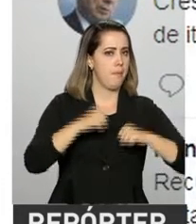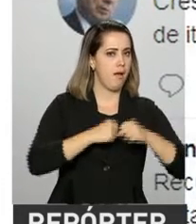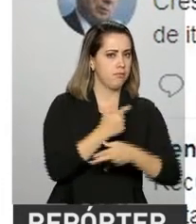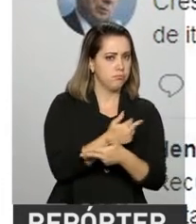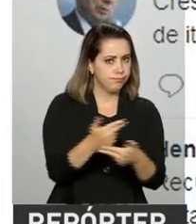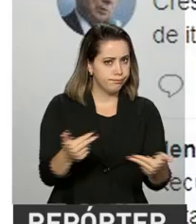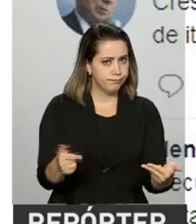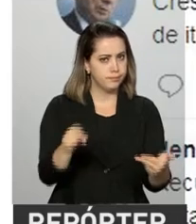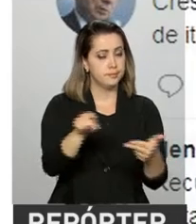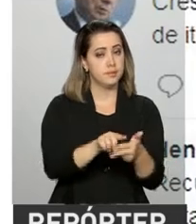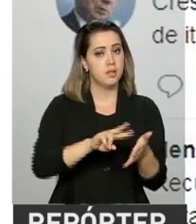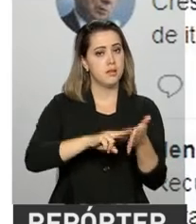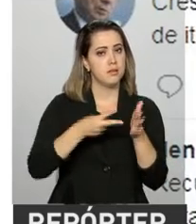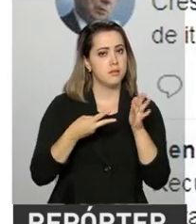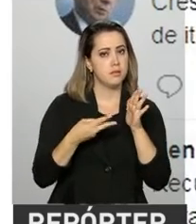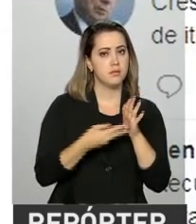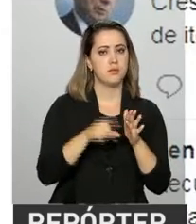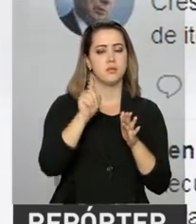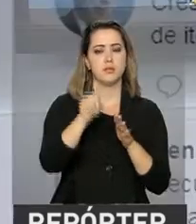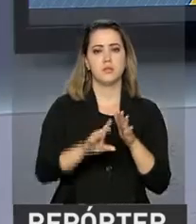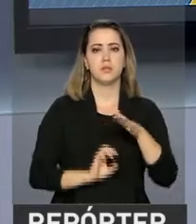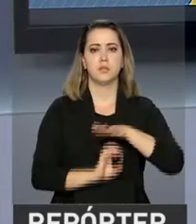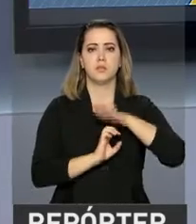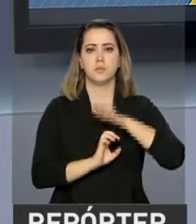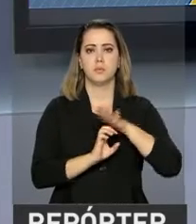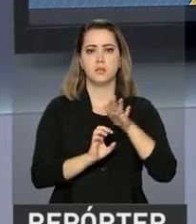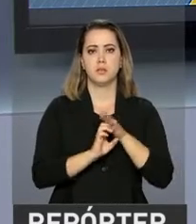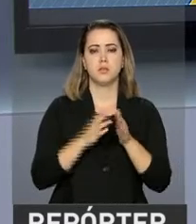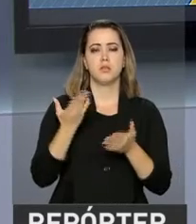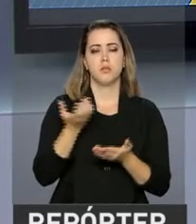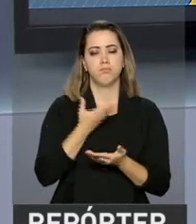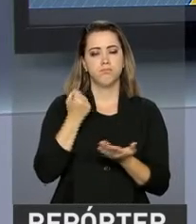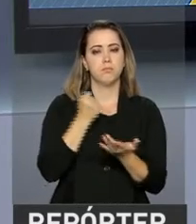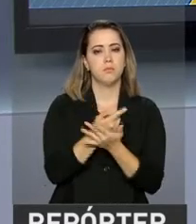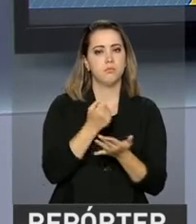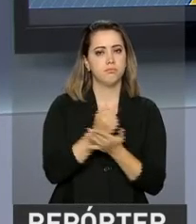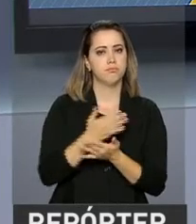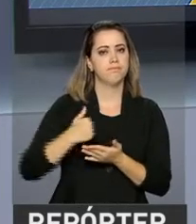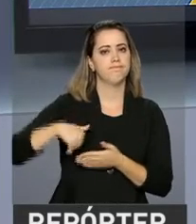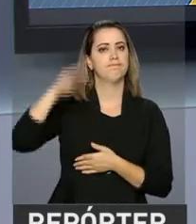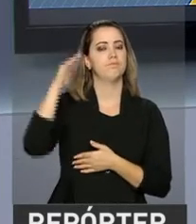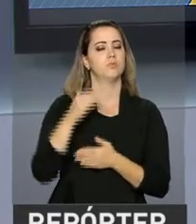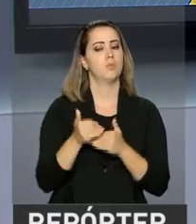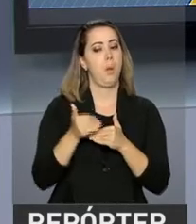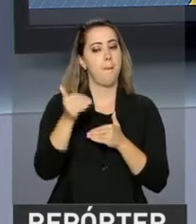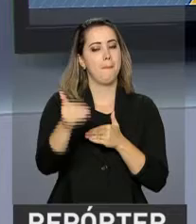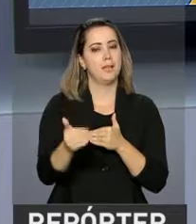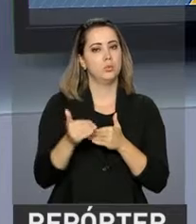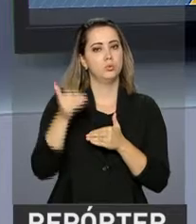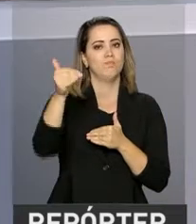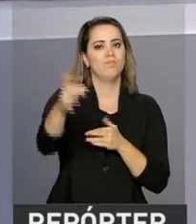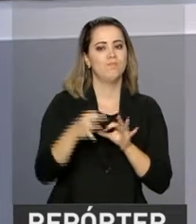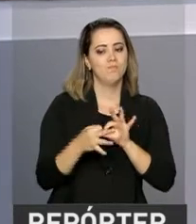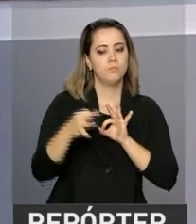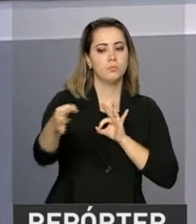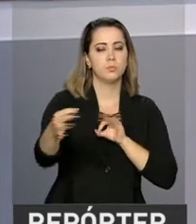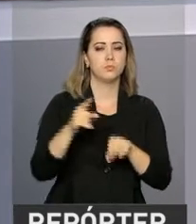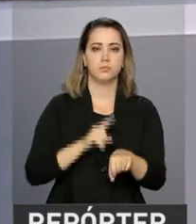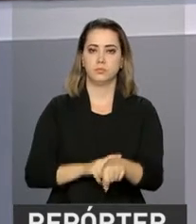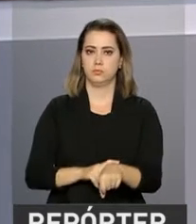equipamentos representa uma aposta dos empresários em um aumento no consumo a médio e longo prazos